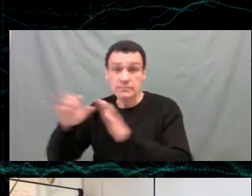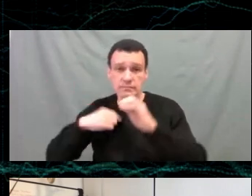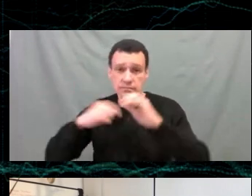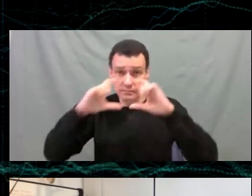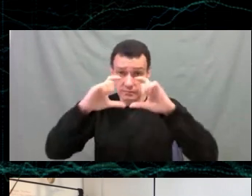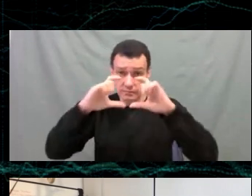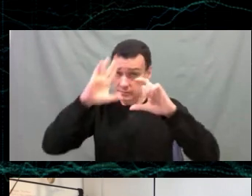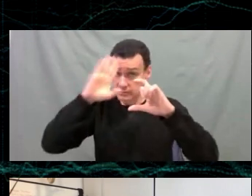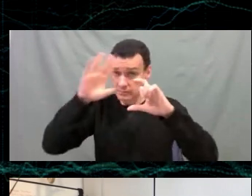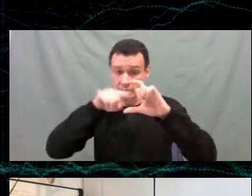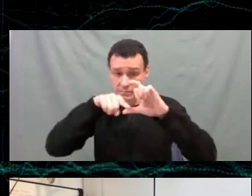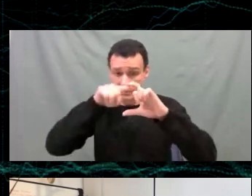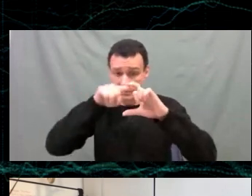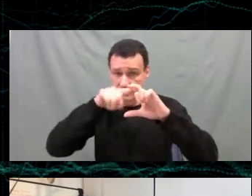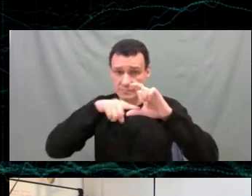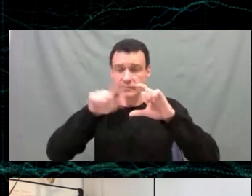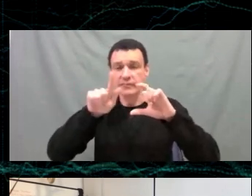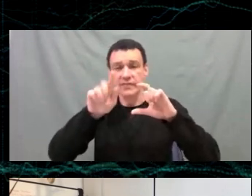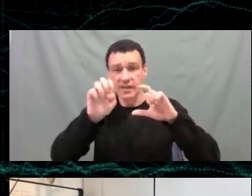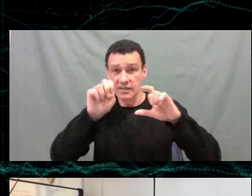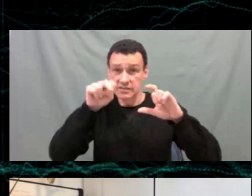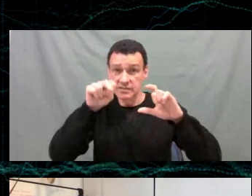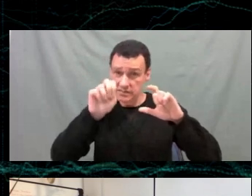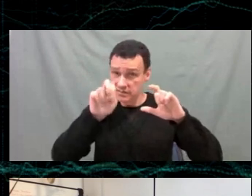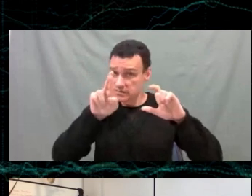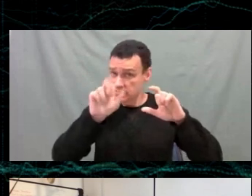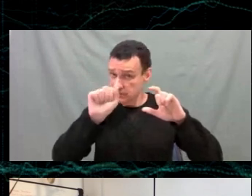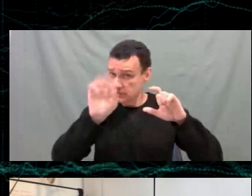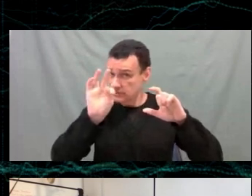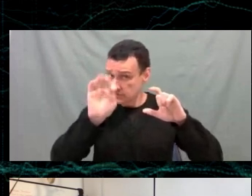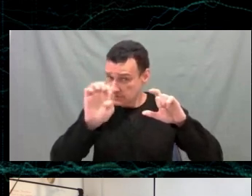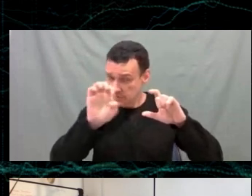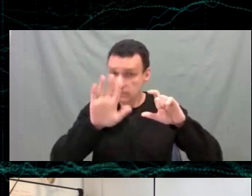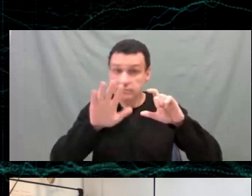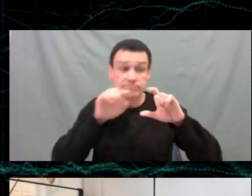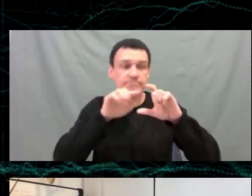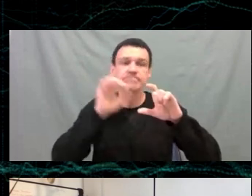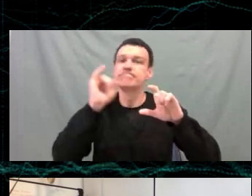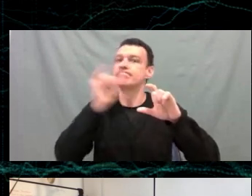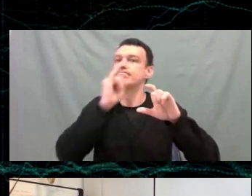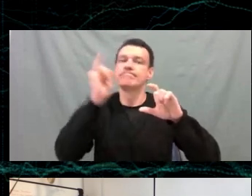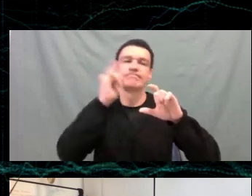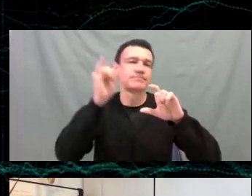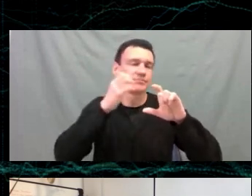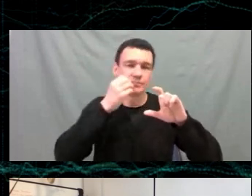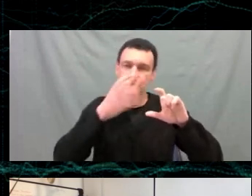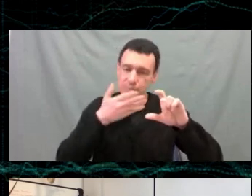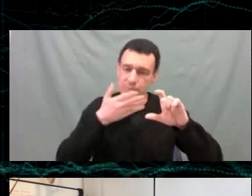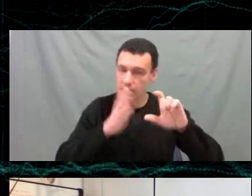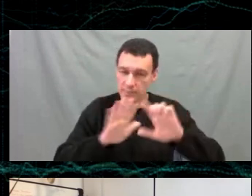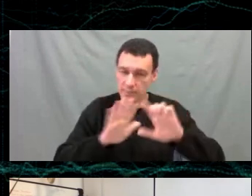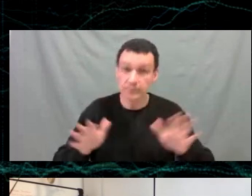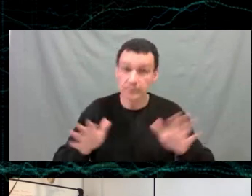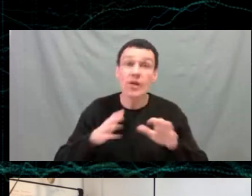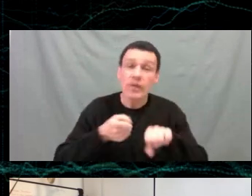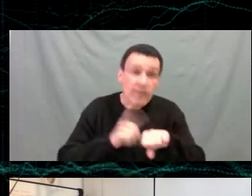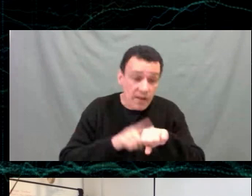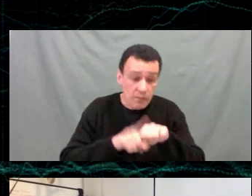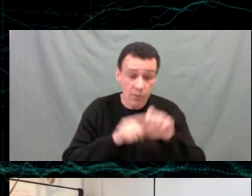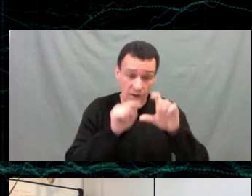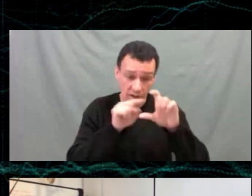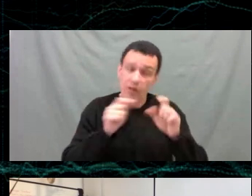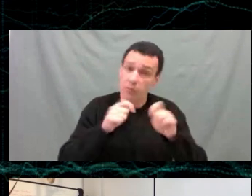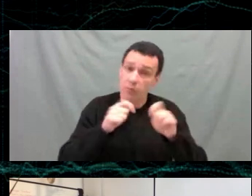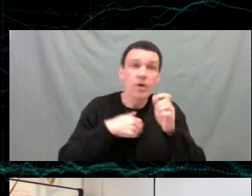generate. Isso daqui é uma coisa fantástica do TerraGrant. Eu consigo, em tempo de execução, criar